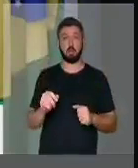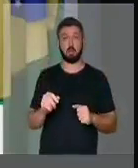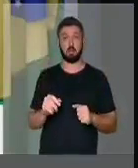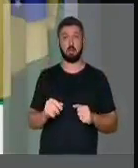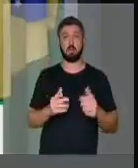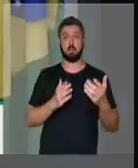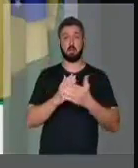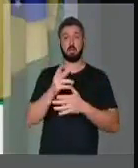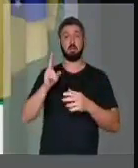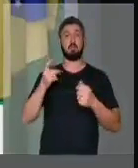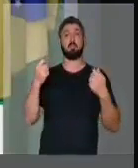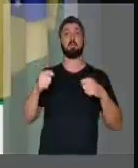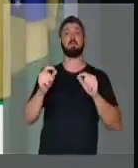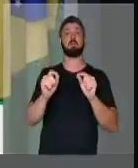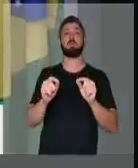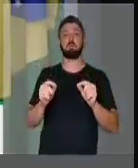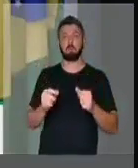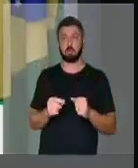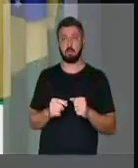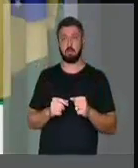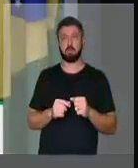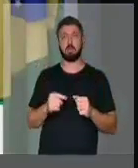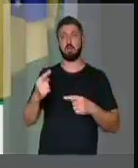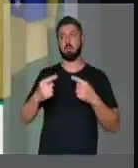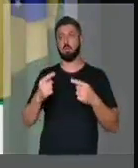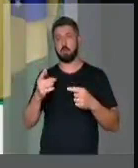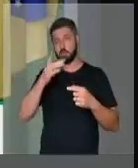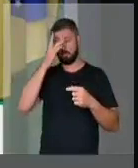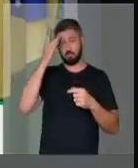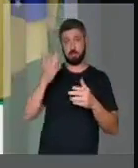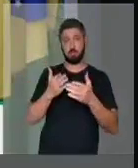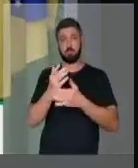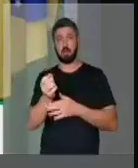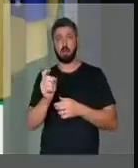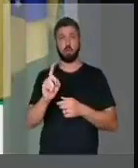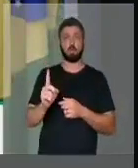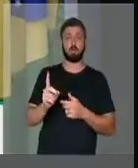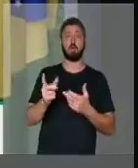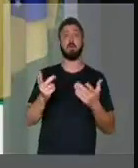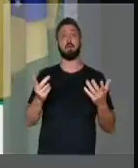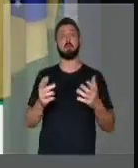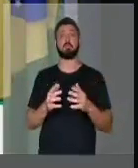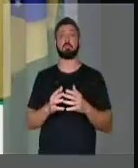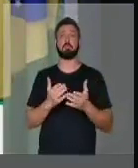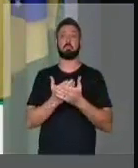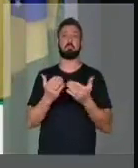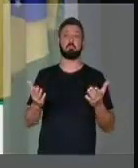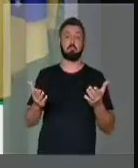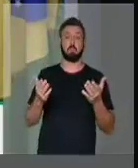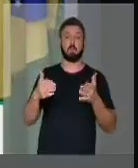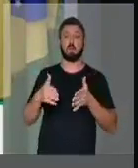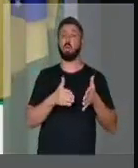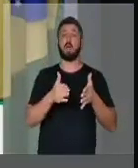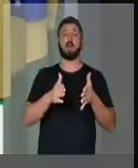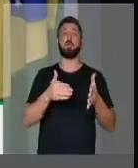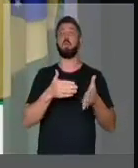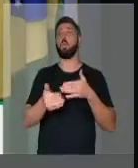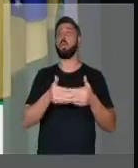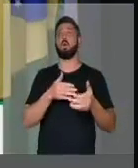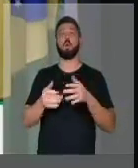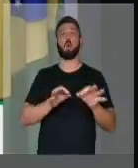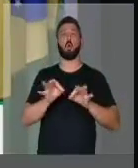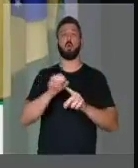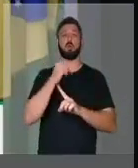aprovação sempre depende do empurrãozinho de políticos eleitos e sob a qual perdeu-se qualquer